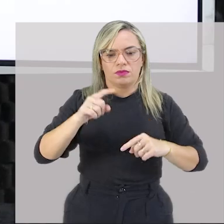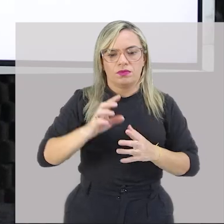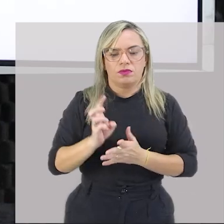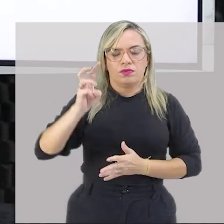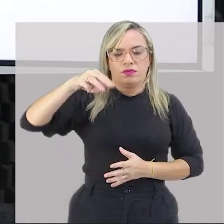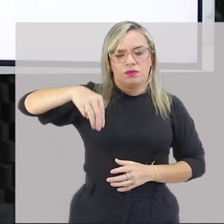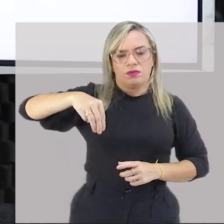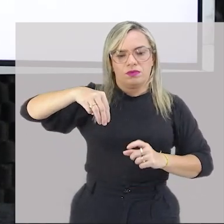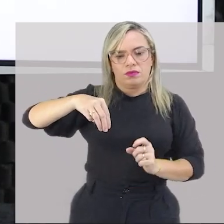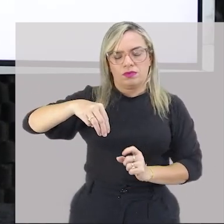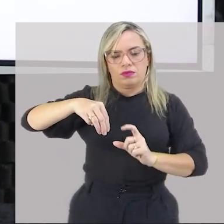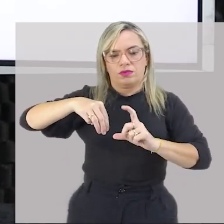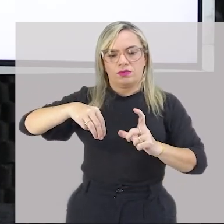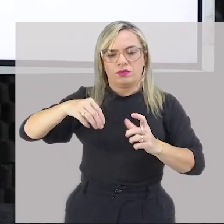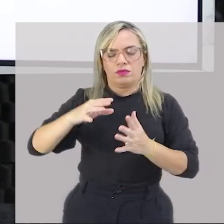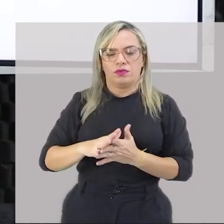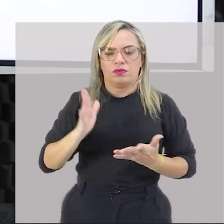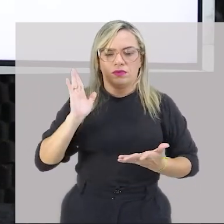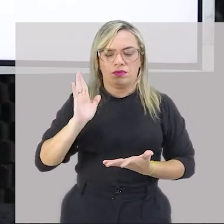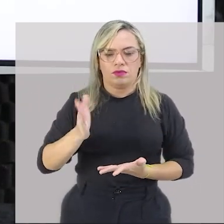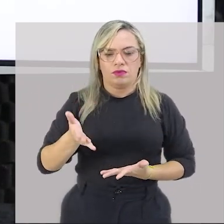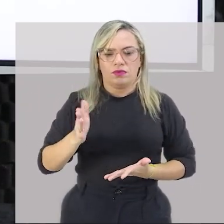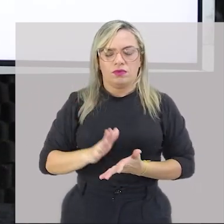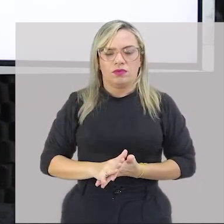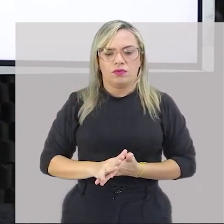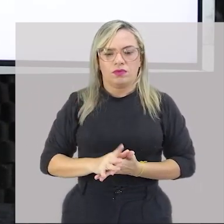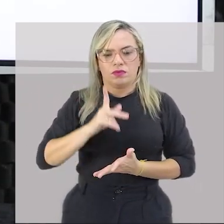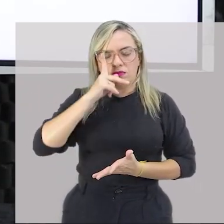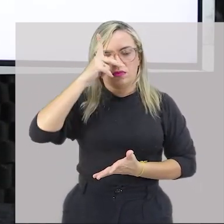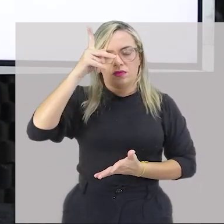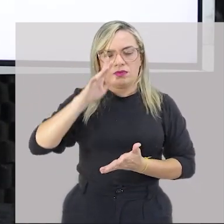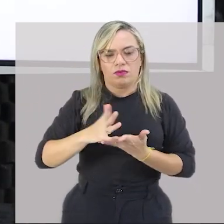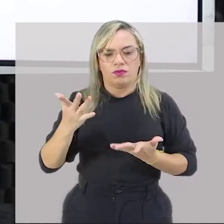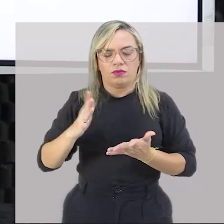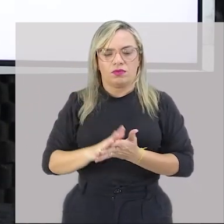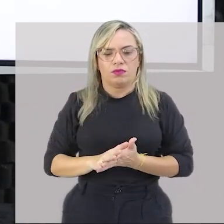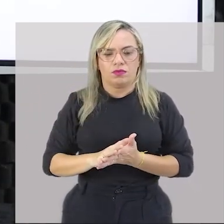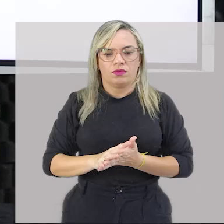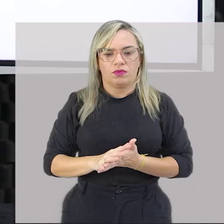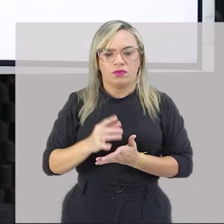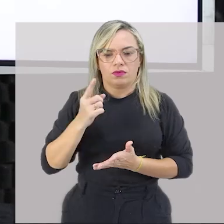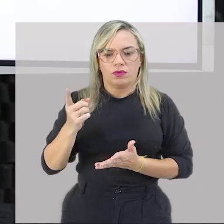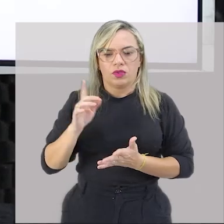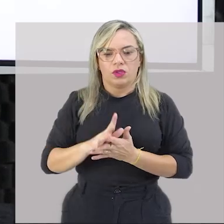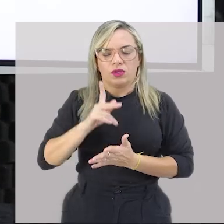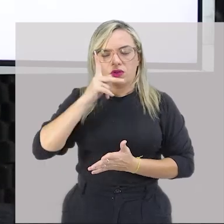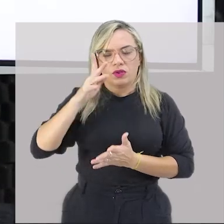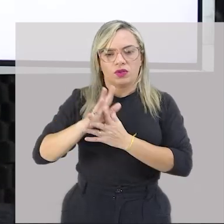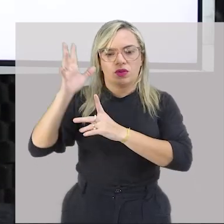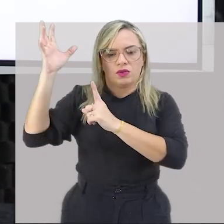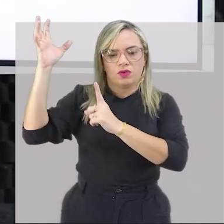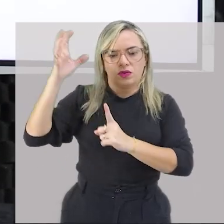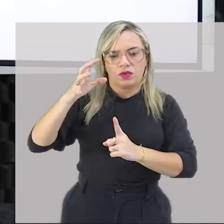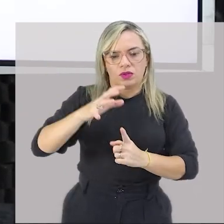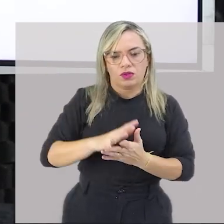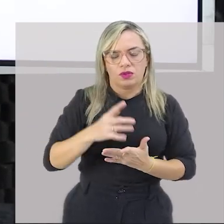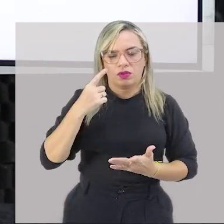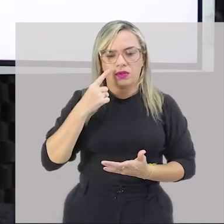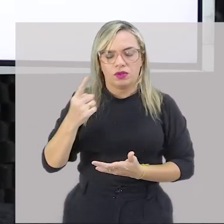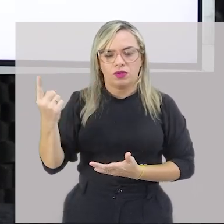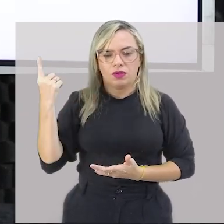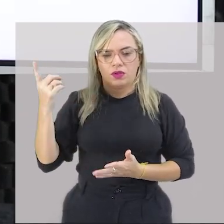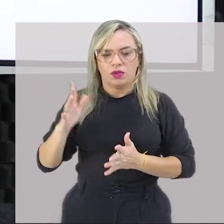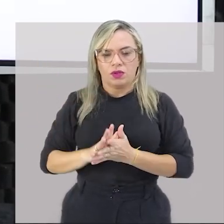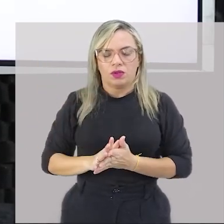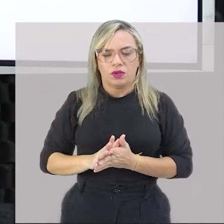Mzão, vamos ver, já que mede força, vamos ver quantas forças estão agindo nele. Por ele estar